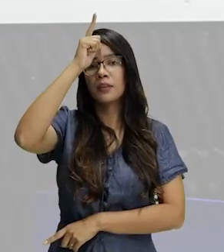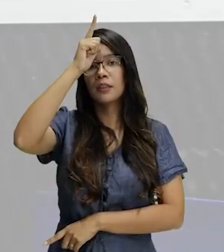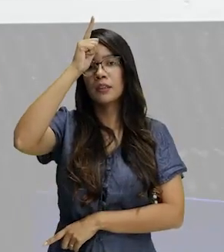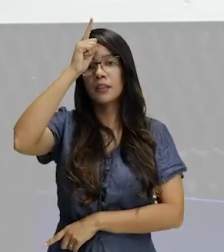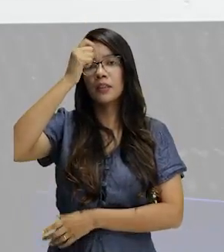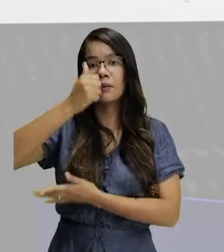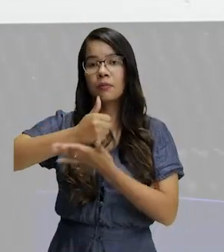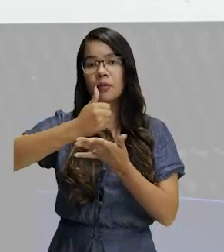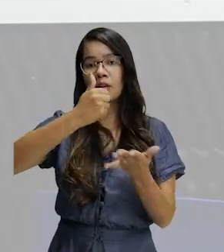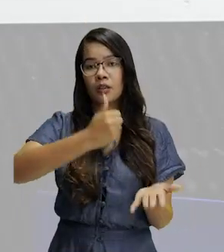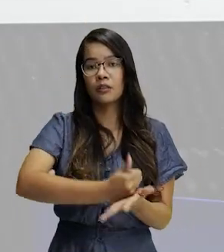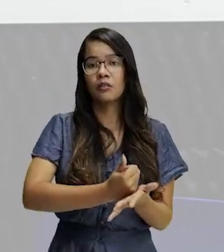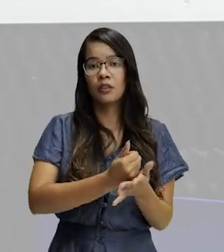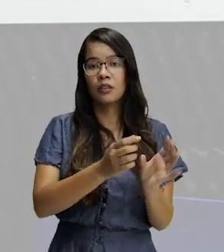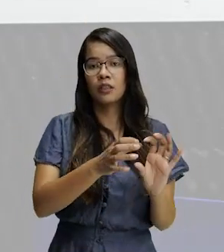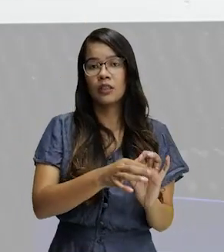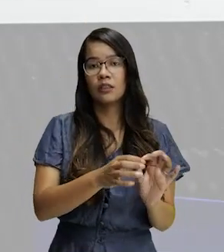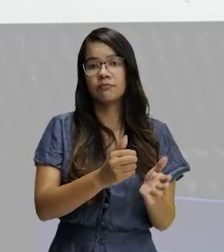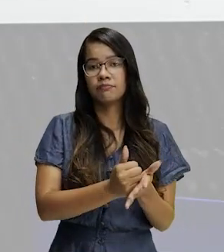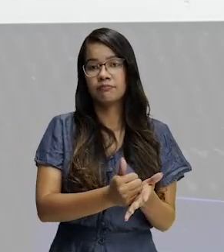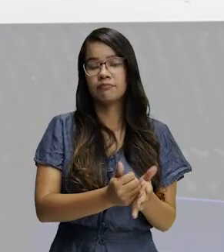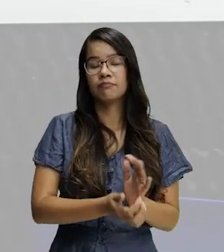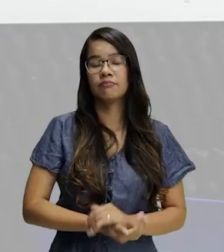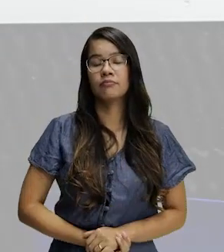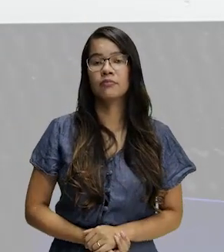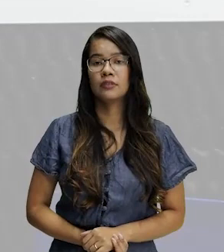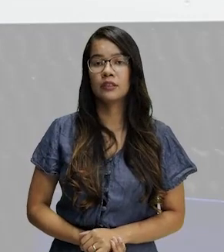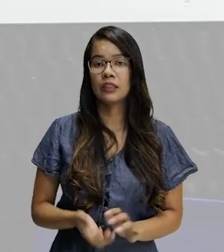serem capitalistas, e aqui eu tenho um comunismo.